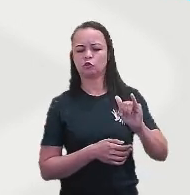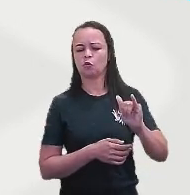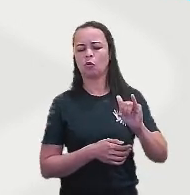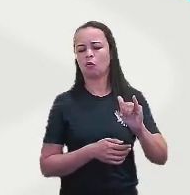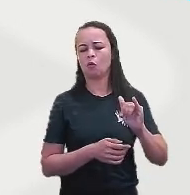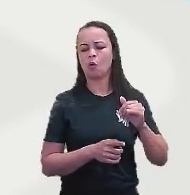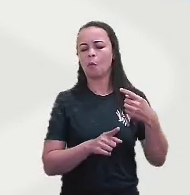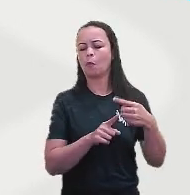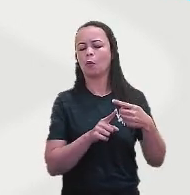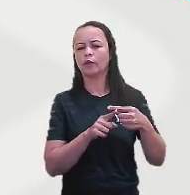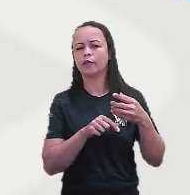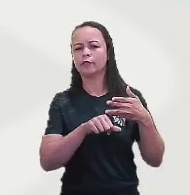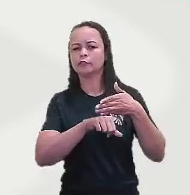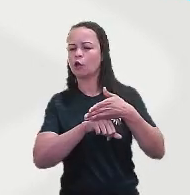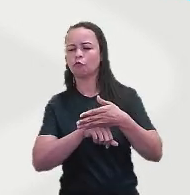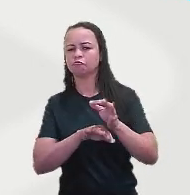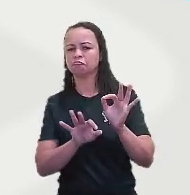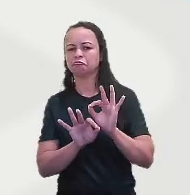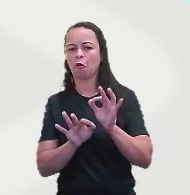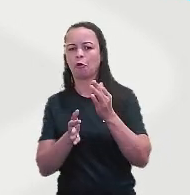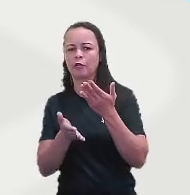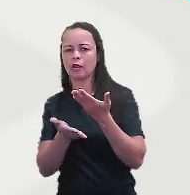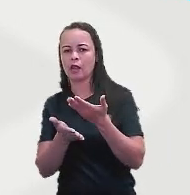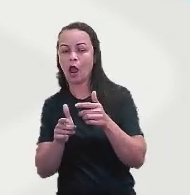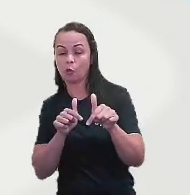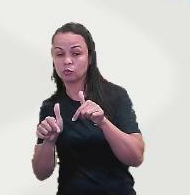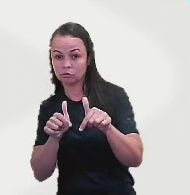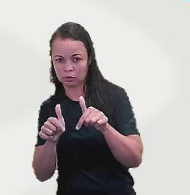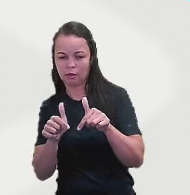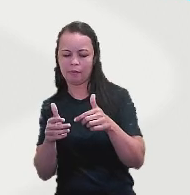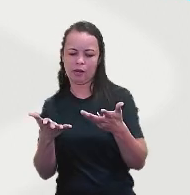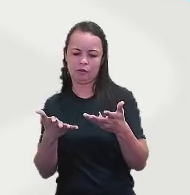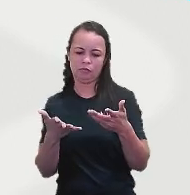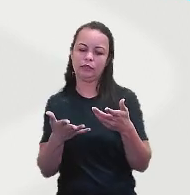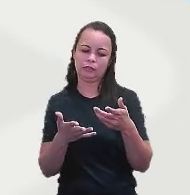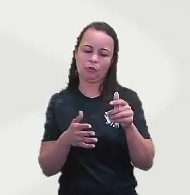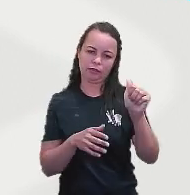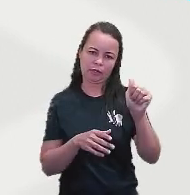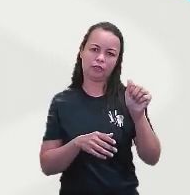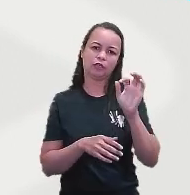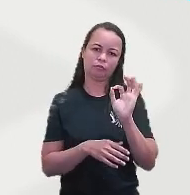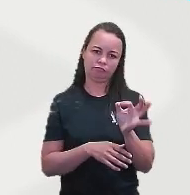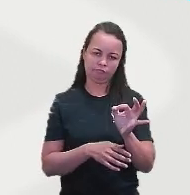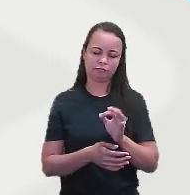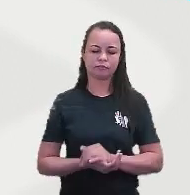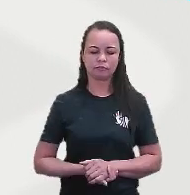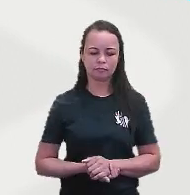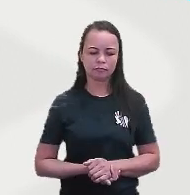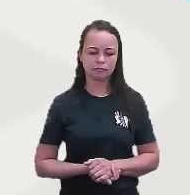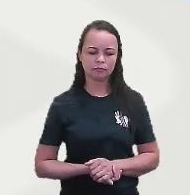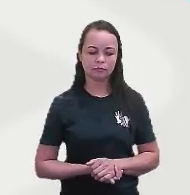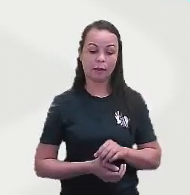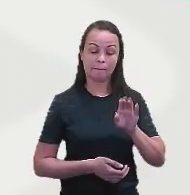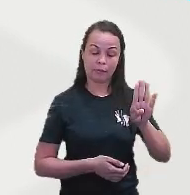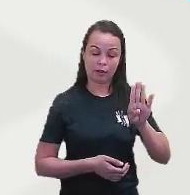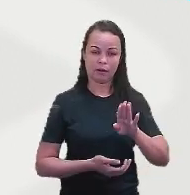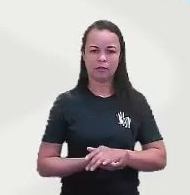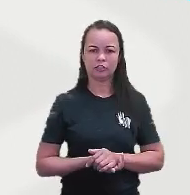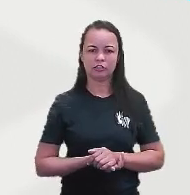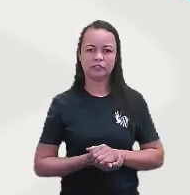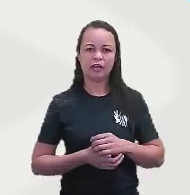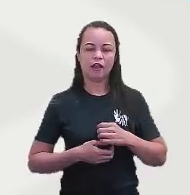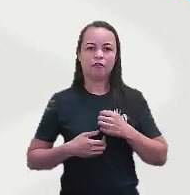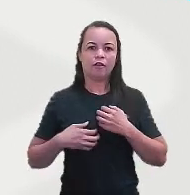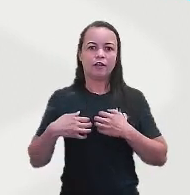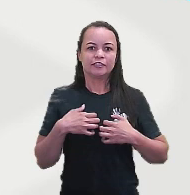não foi ao trabalho. Então está correta essa letra A. Letra B. Estavam ansiosos porque o